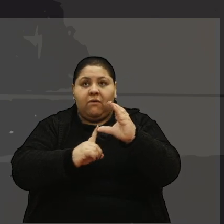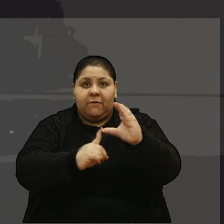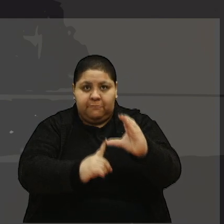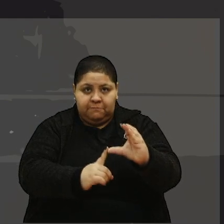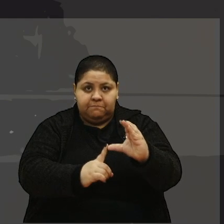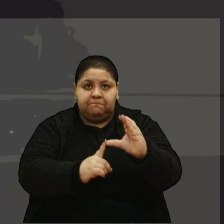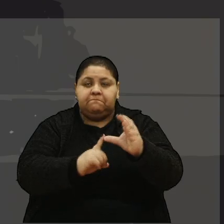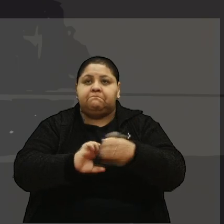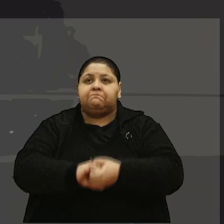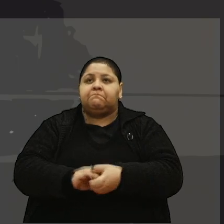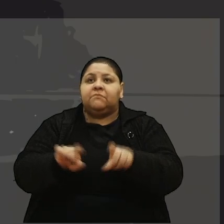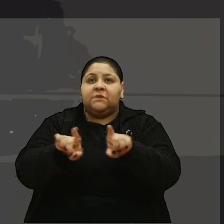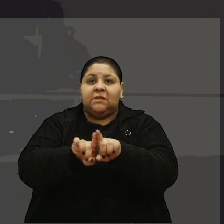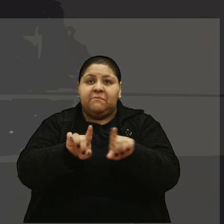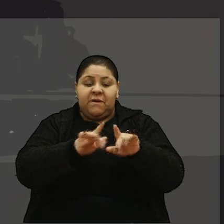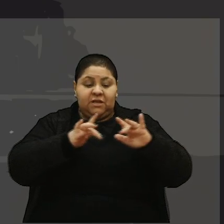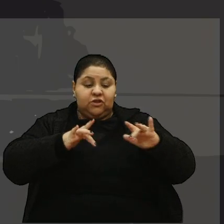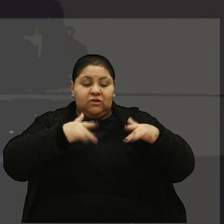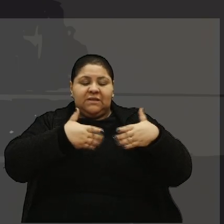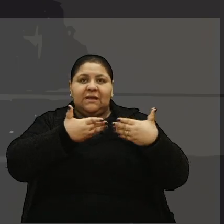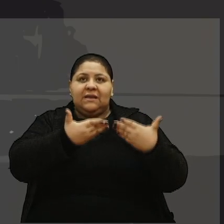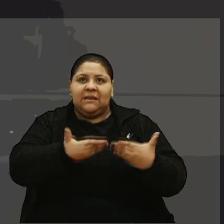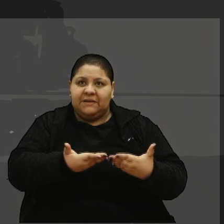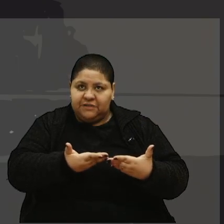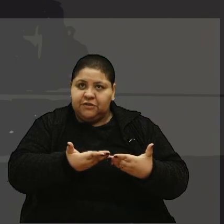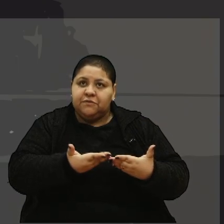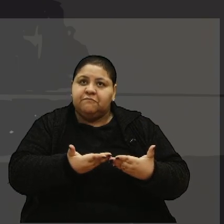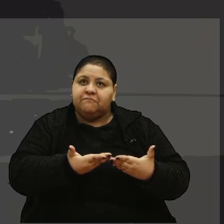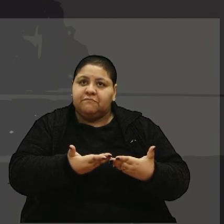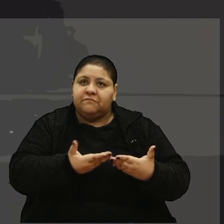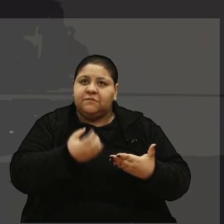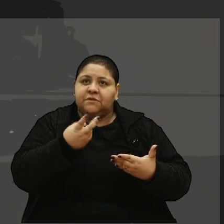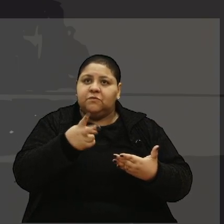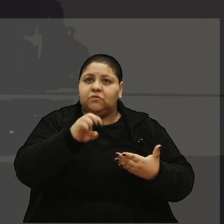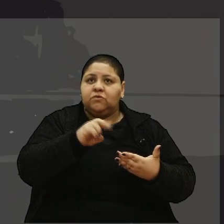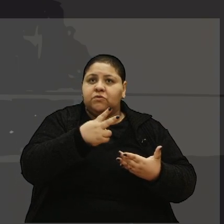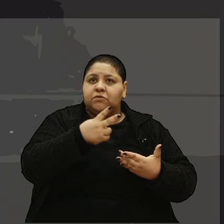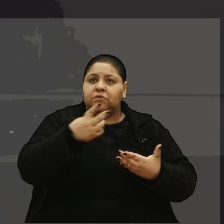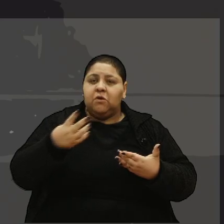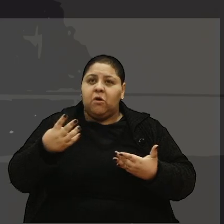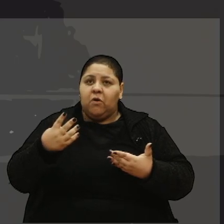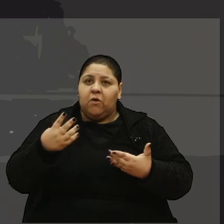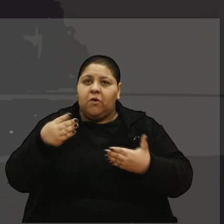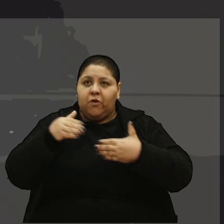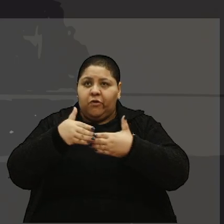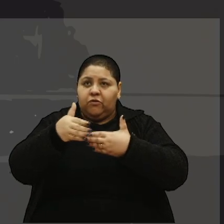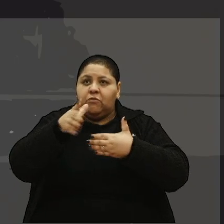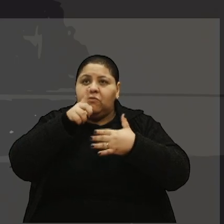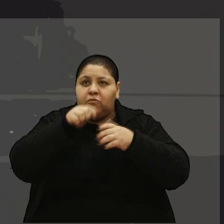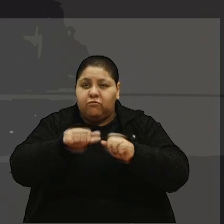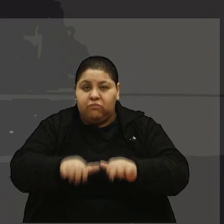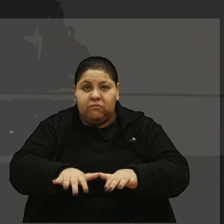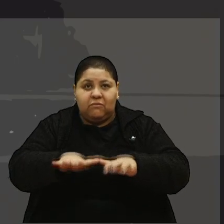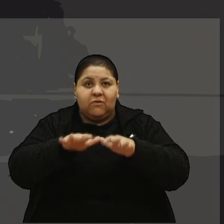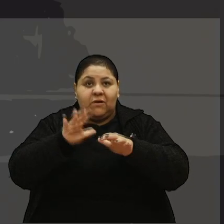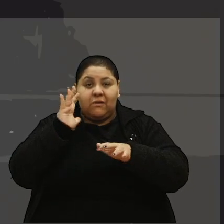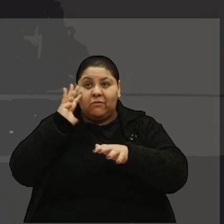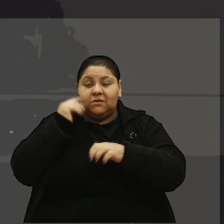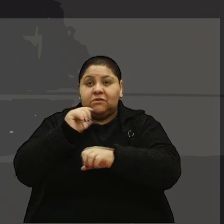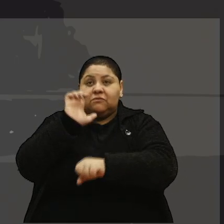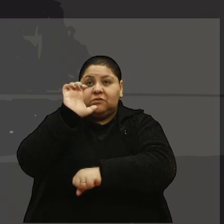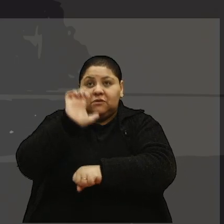Também a solidariedade. Em 2024, durante as enchentes que assolaram o